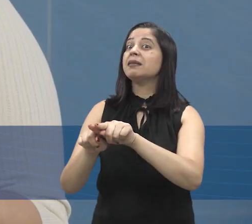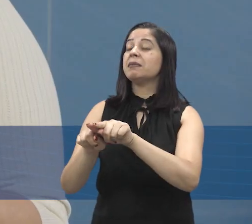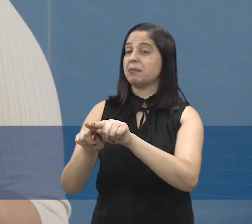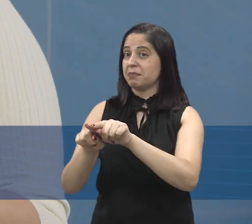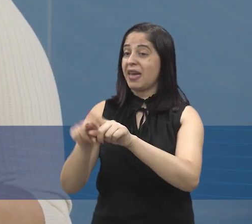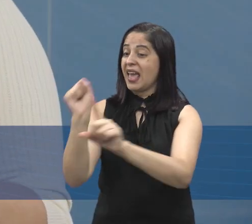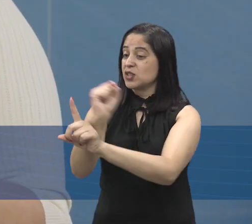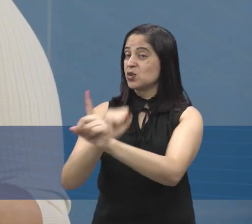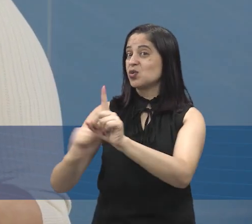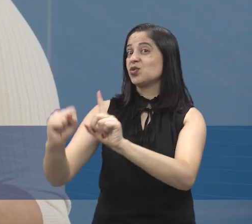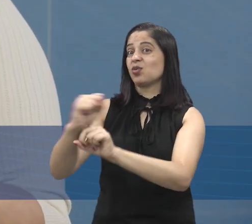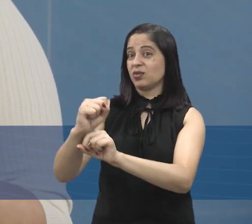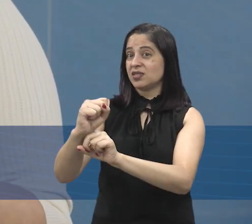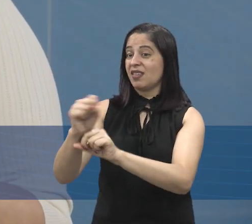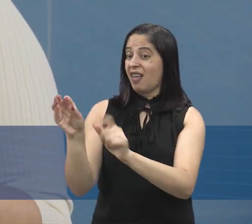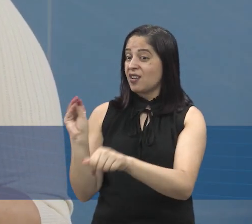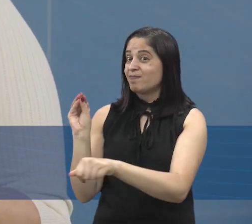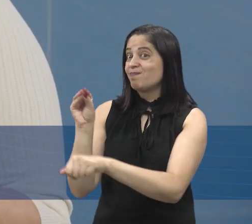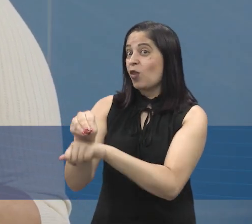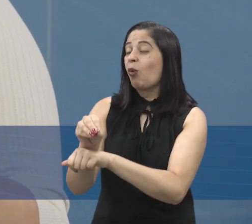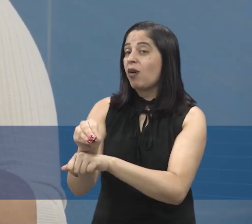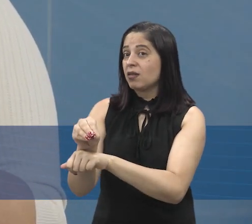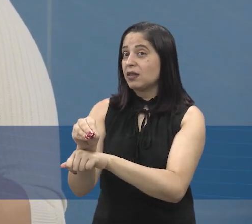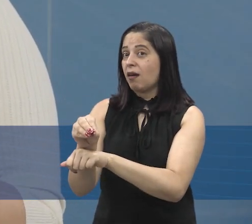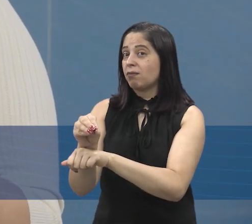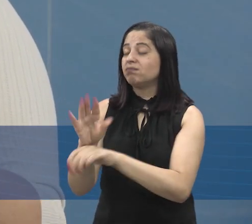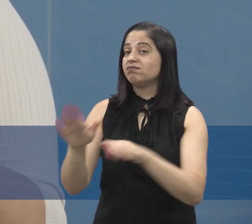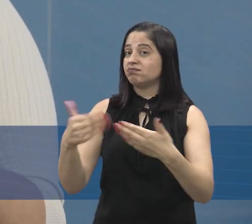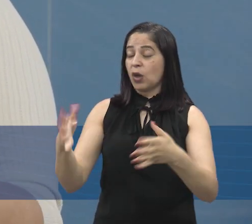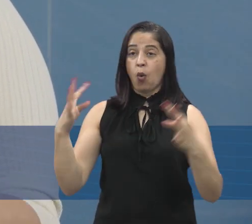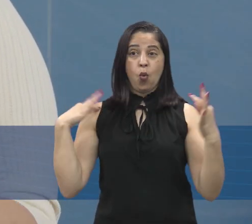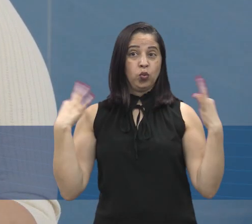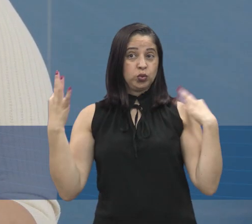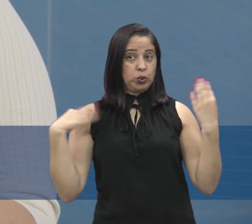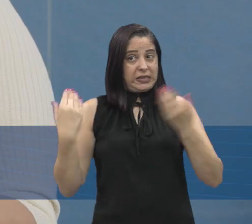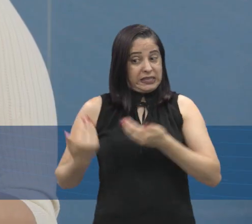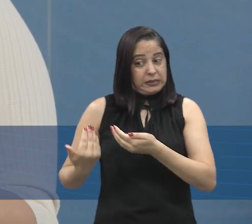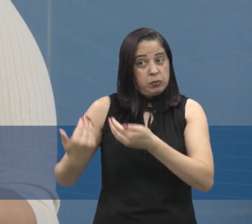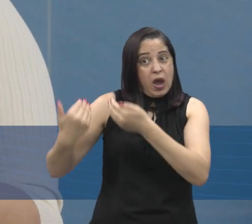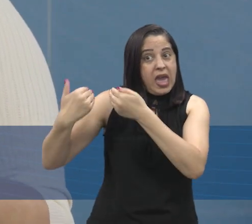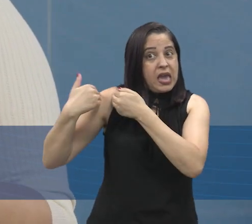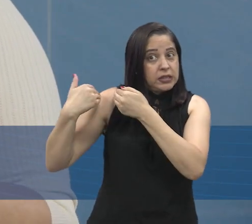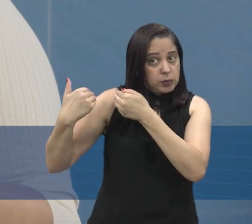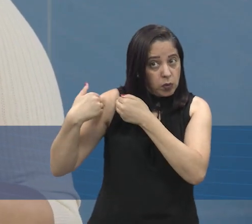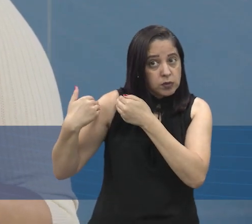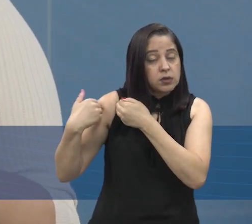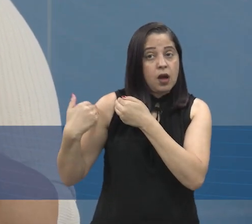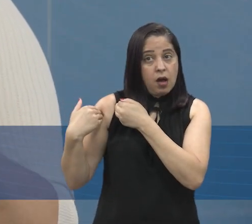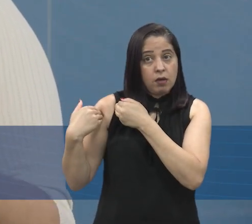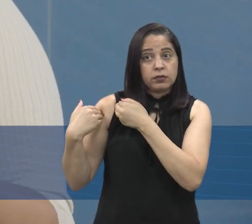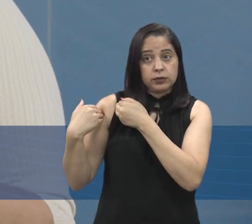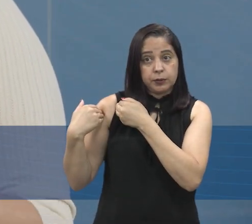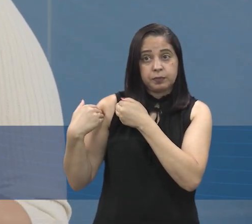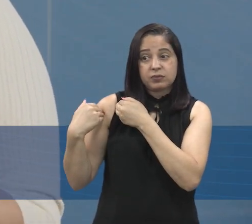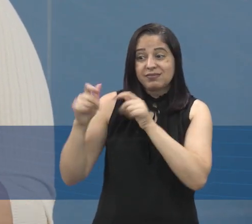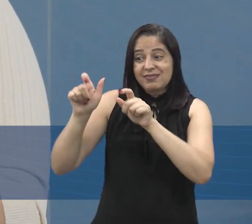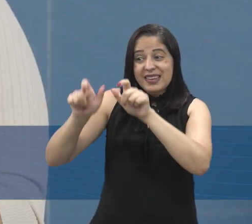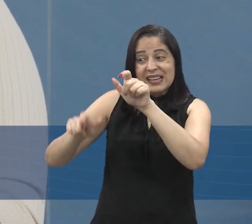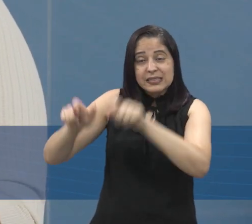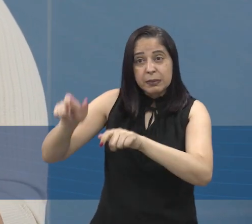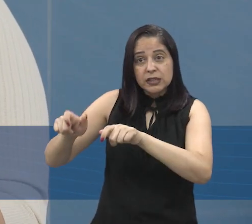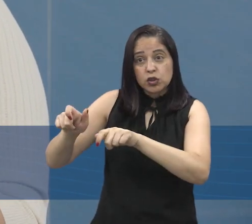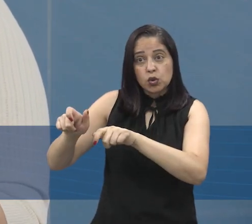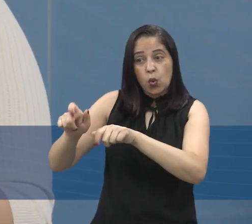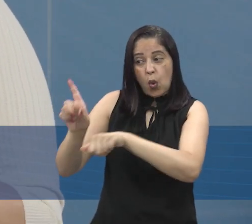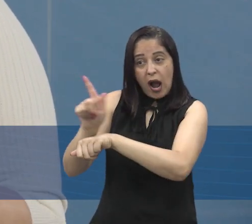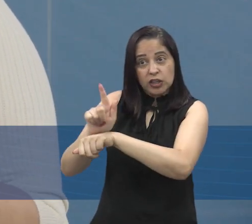no turismo, a gente não fala somente da sustentabilidade ambiental, mas também a social e a